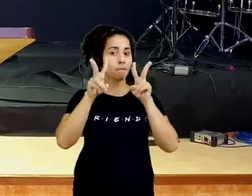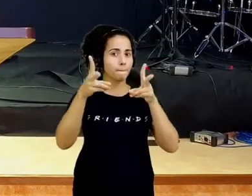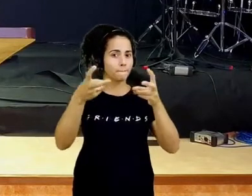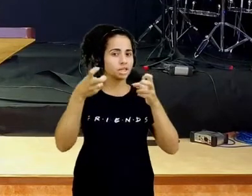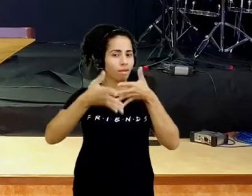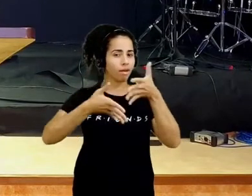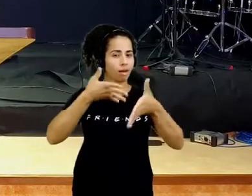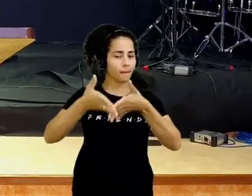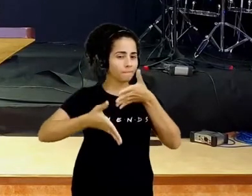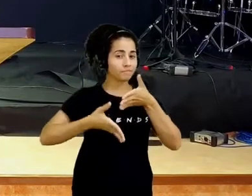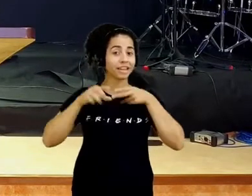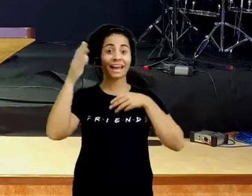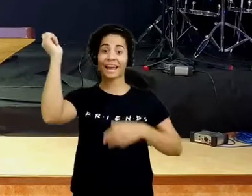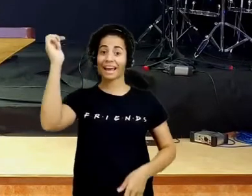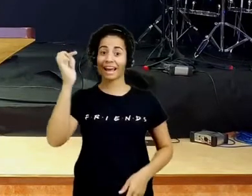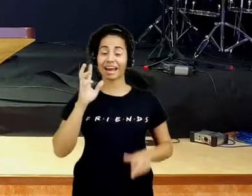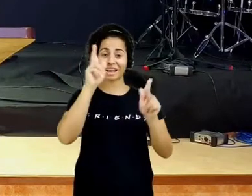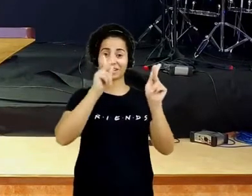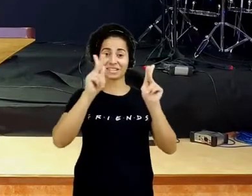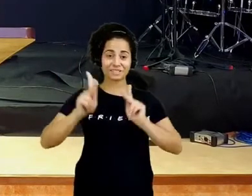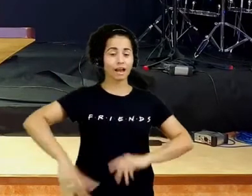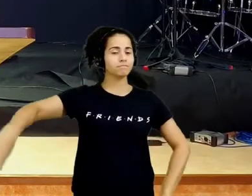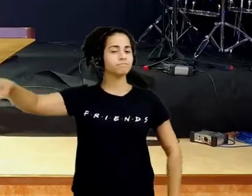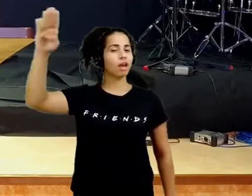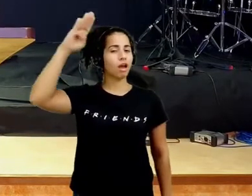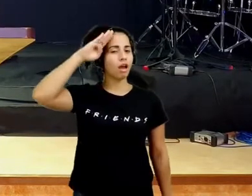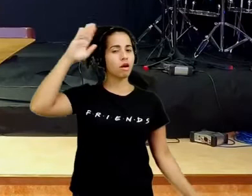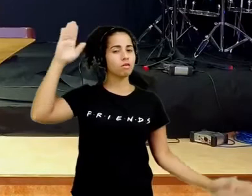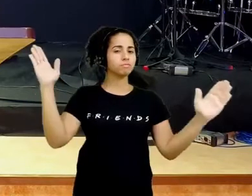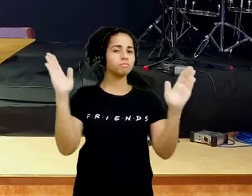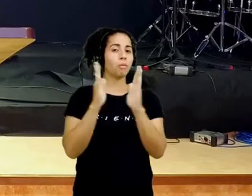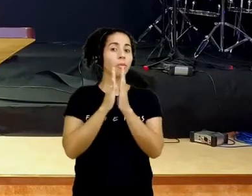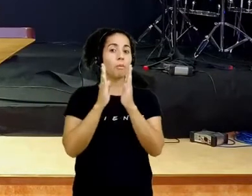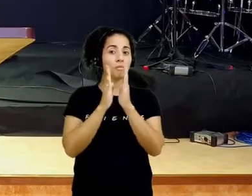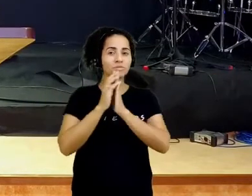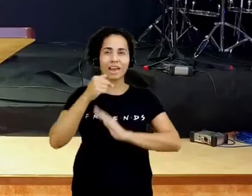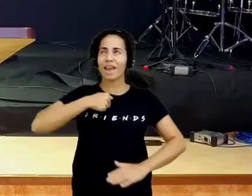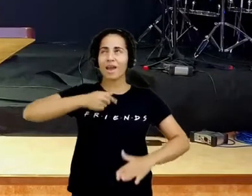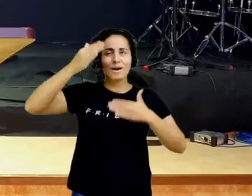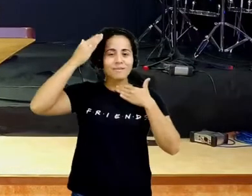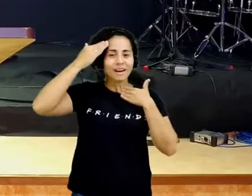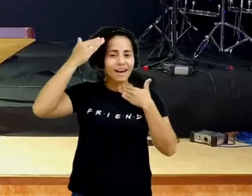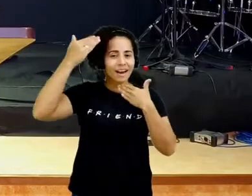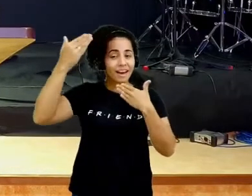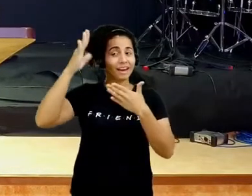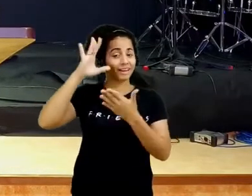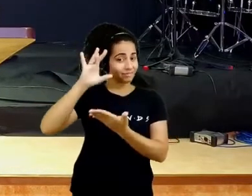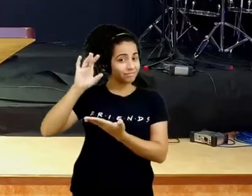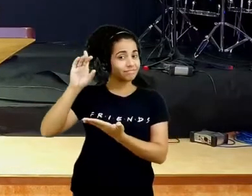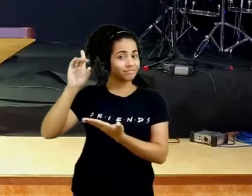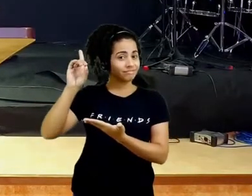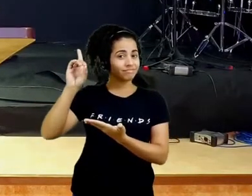de Deus, graça e paz, guerreiros de oração. É com muita gratidão ao nosso